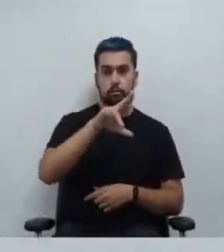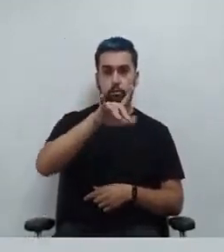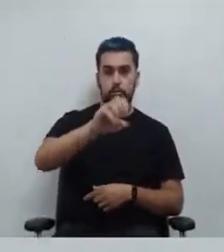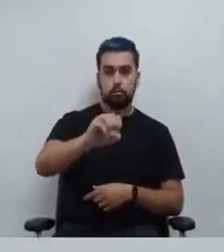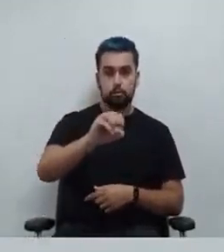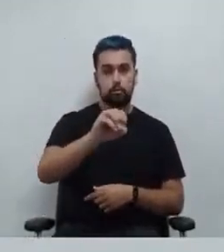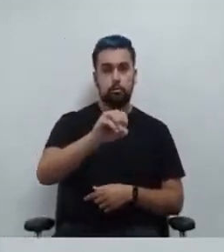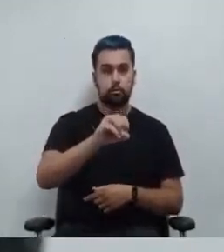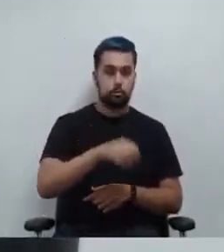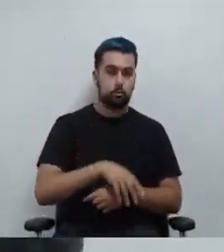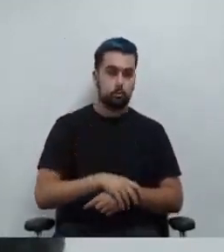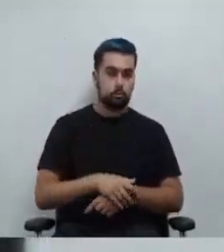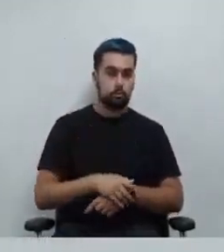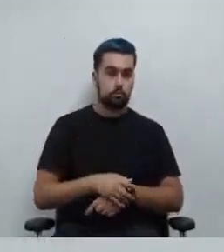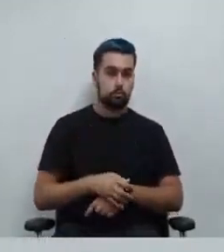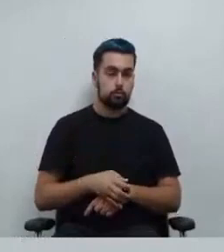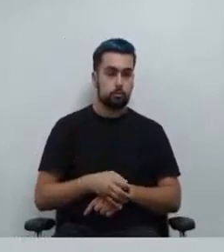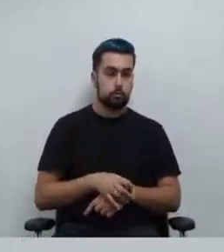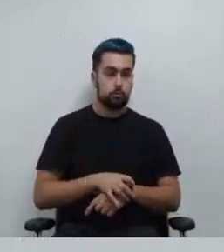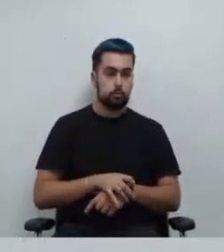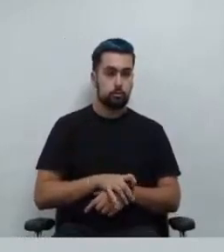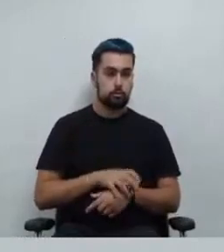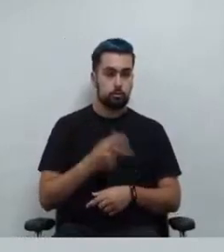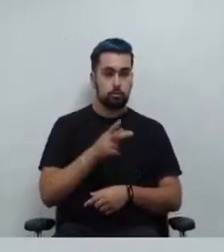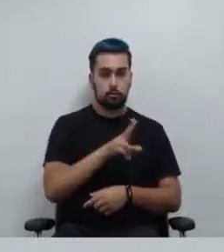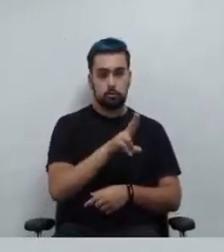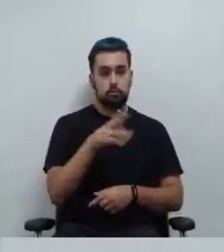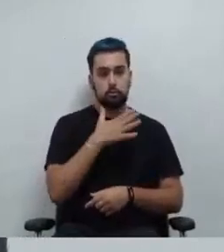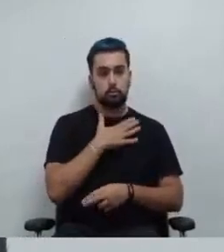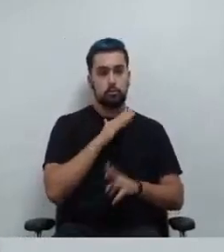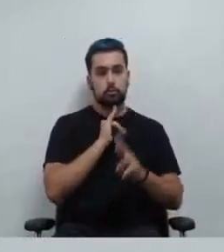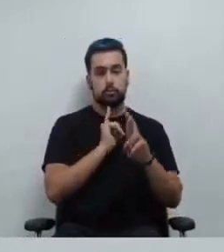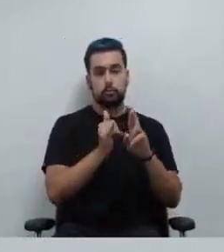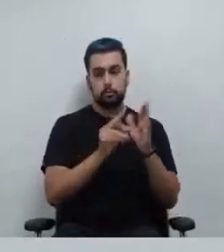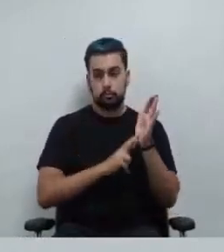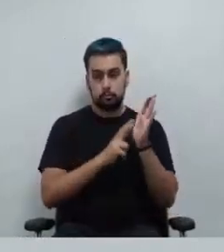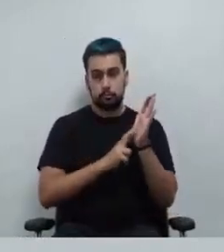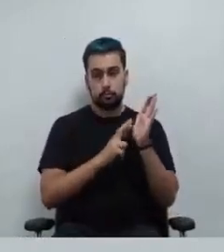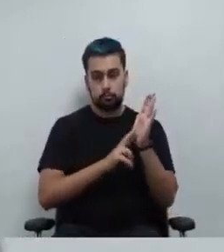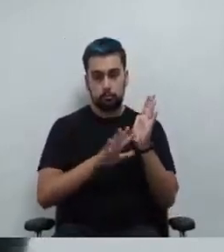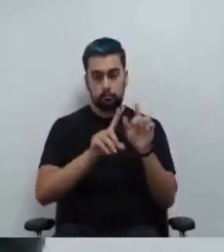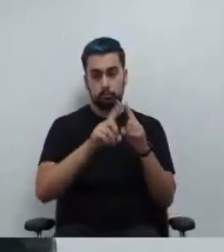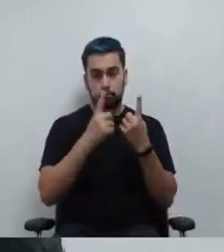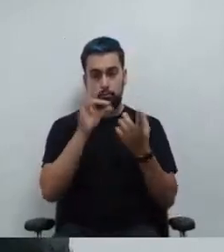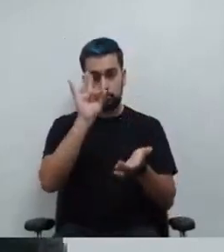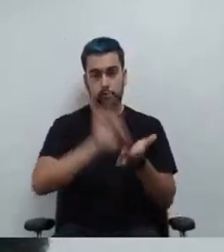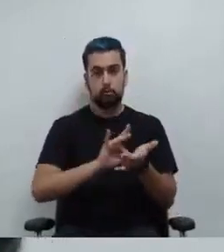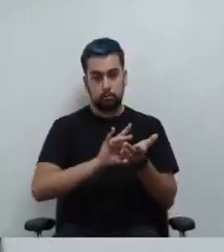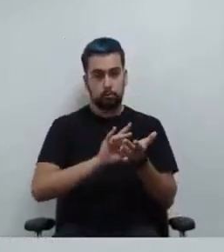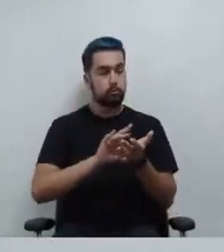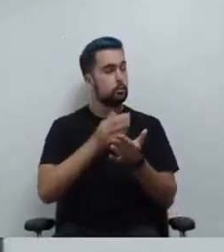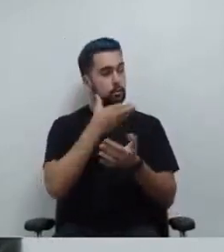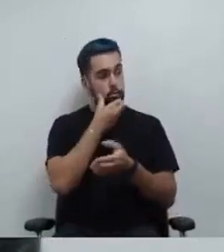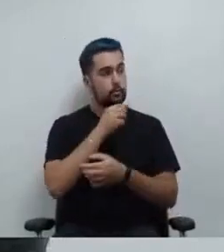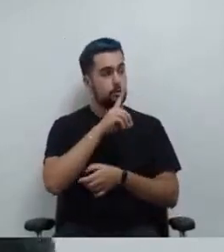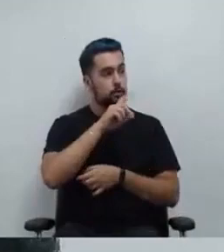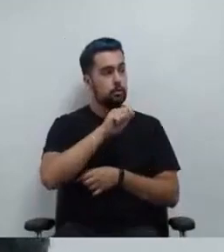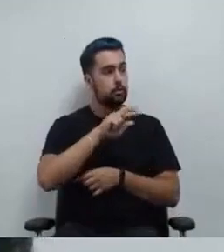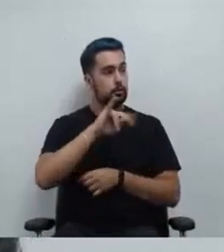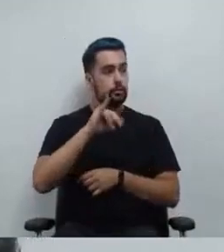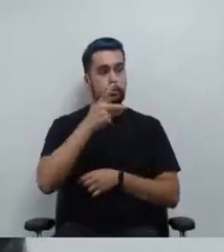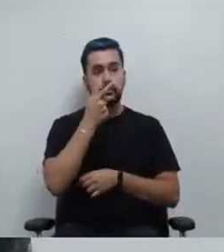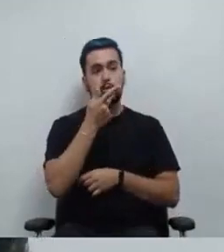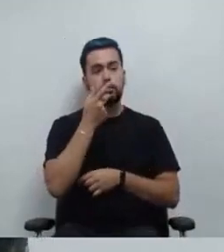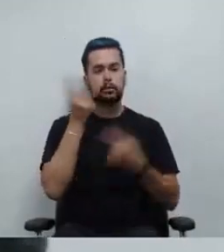nome eu lembro do seu nome no meu relatório. Mas, de fato, como o Davi falou, é muito desafiador, a